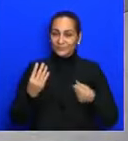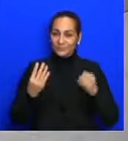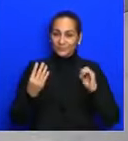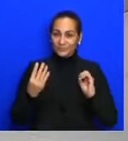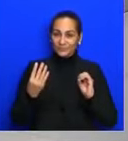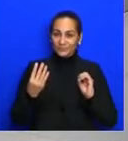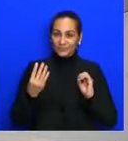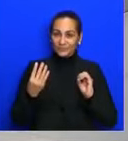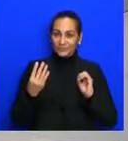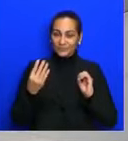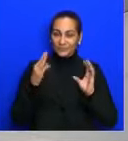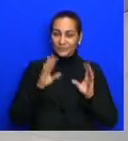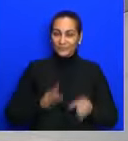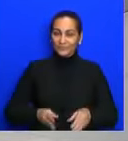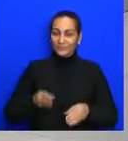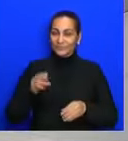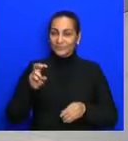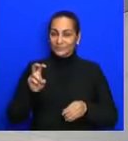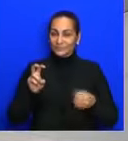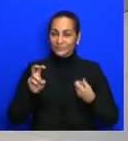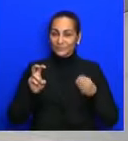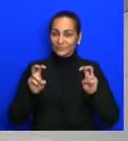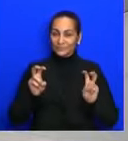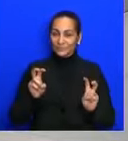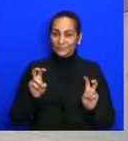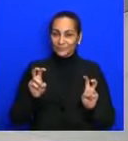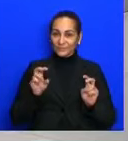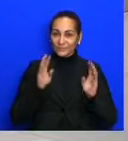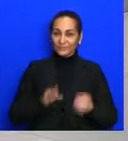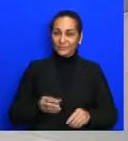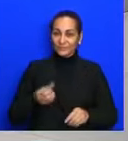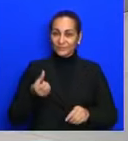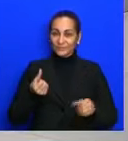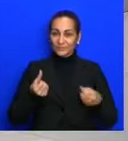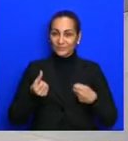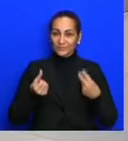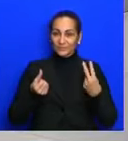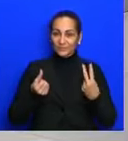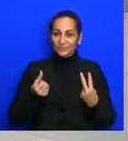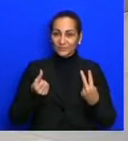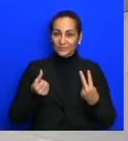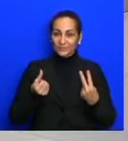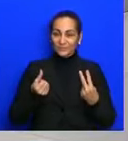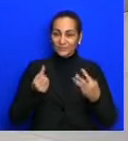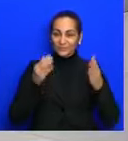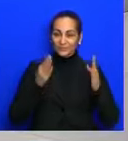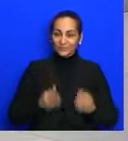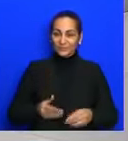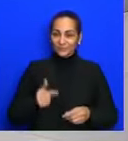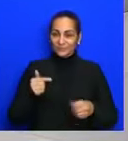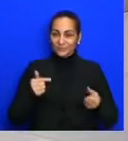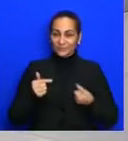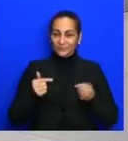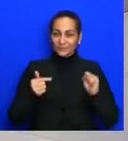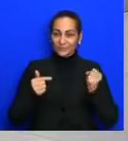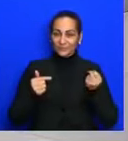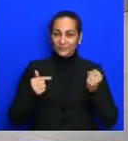4, 0. Coluna 5, número 5. Coluna 6, 2. E coluna